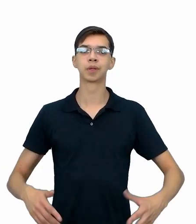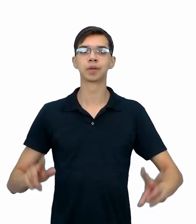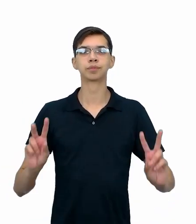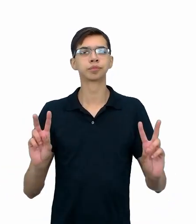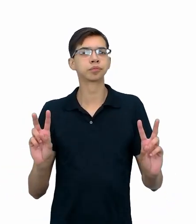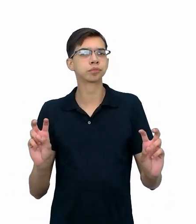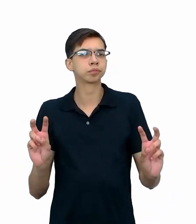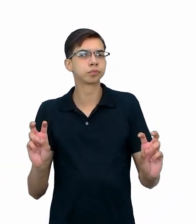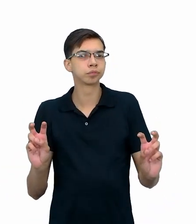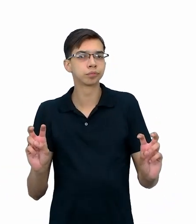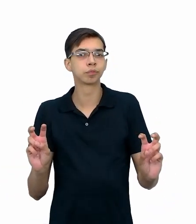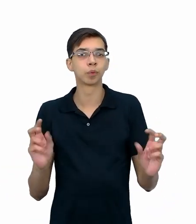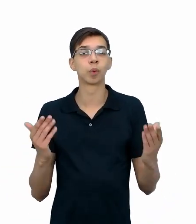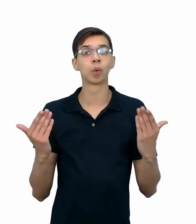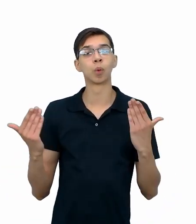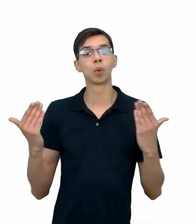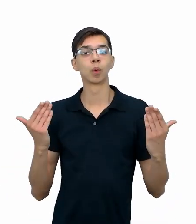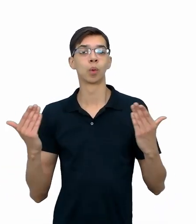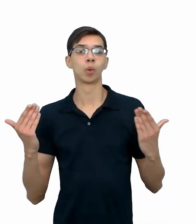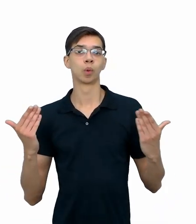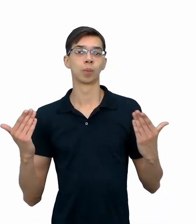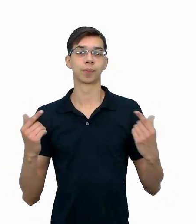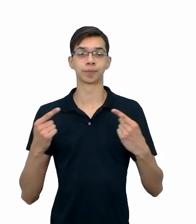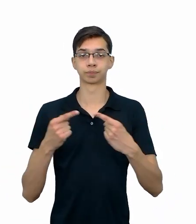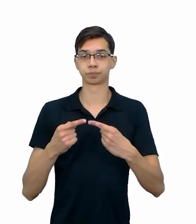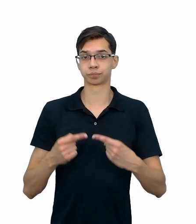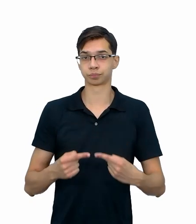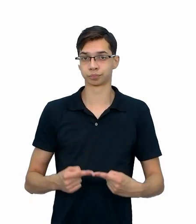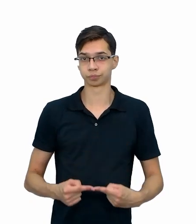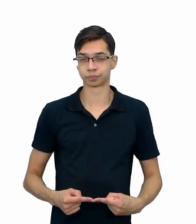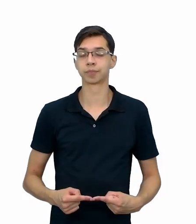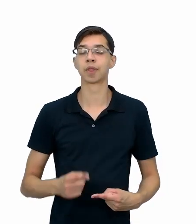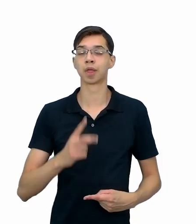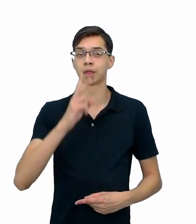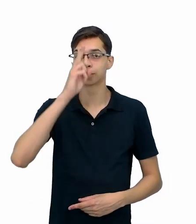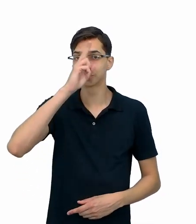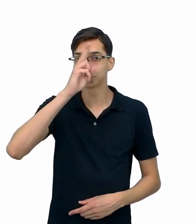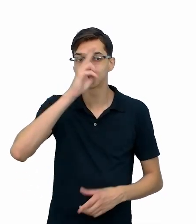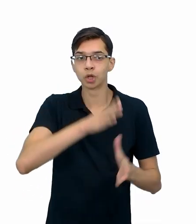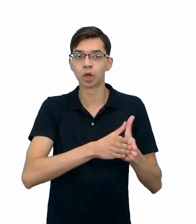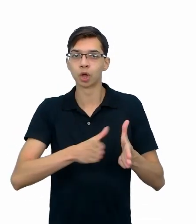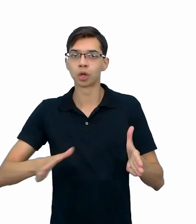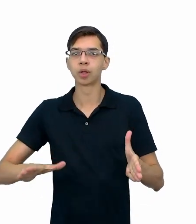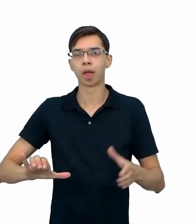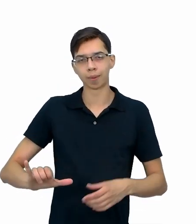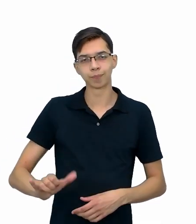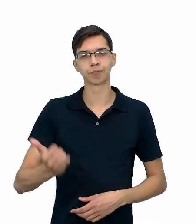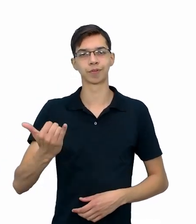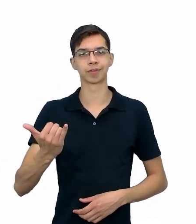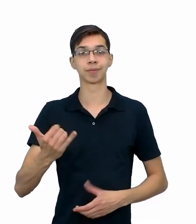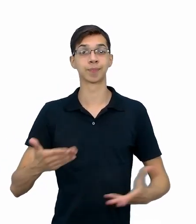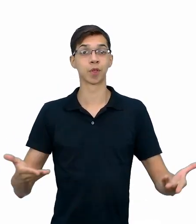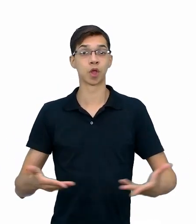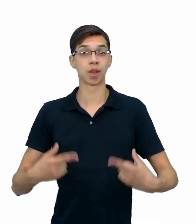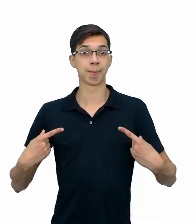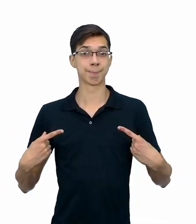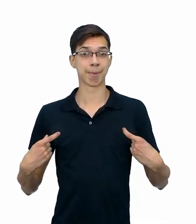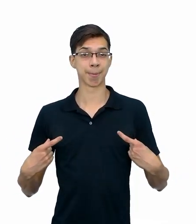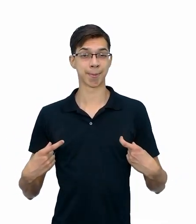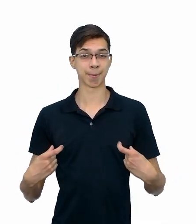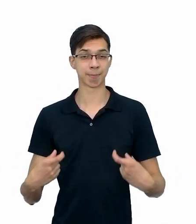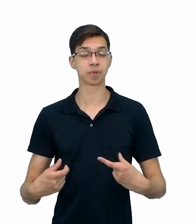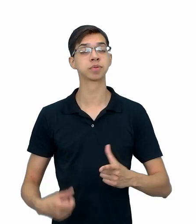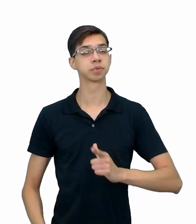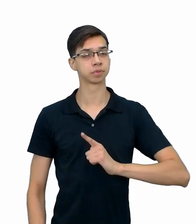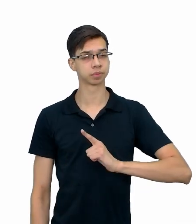textos relacionados a esses também, aproveitando o nosso contexto histórico, né, a guerra que está acontecendo atualmente, e fazer